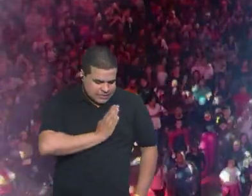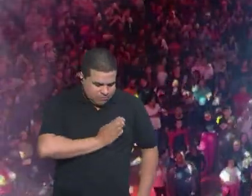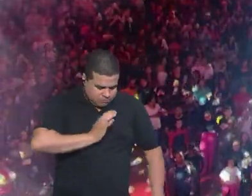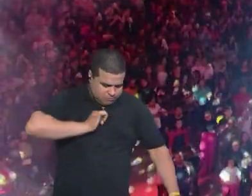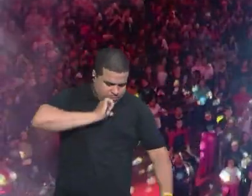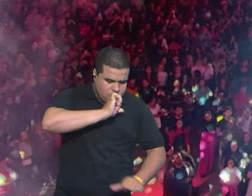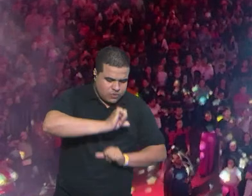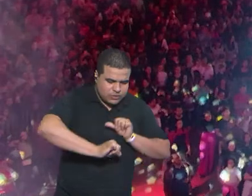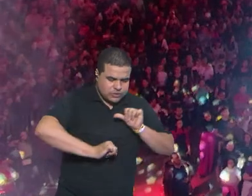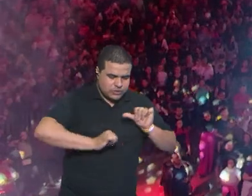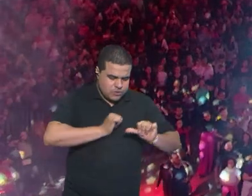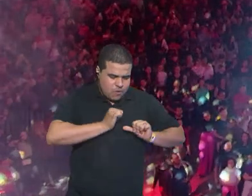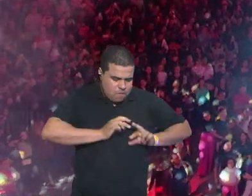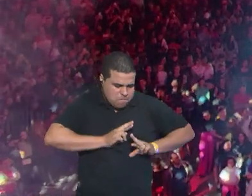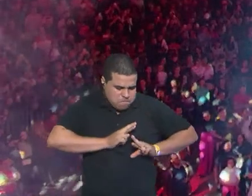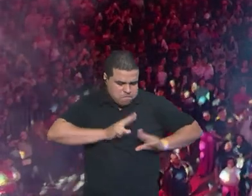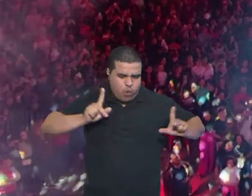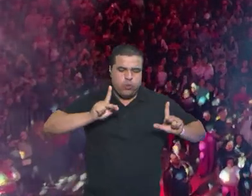quebranta-me